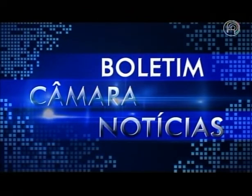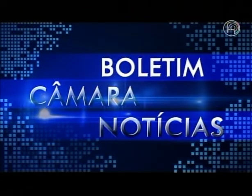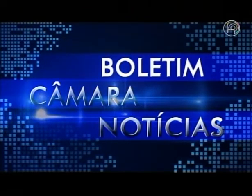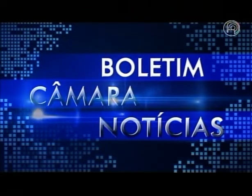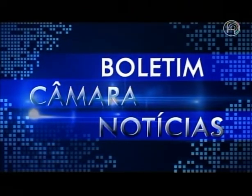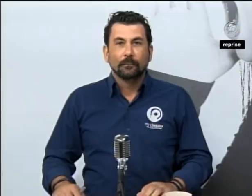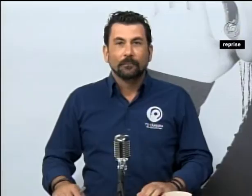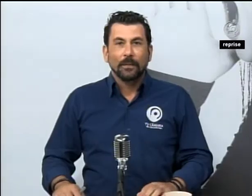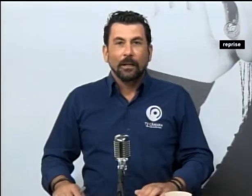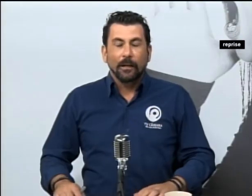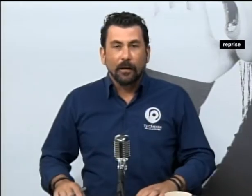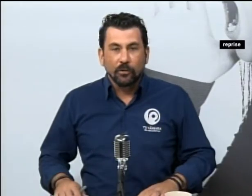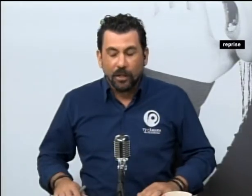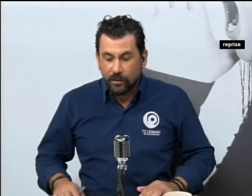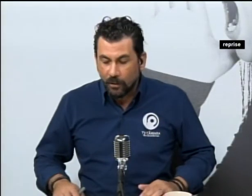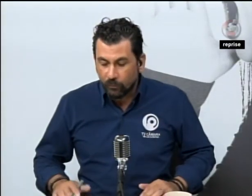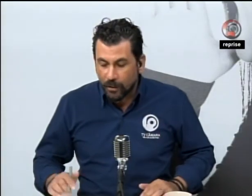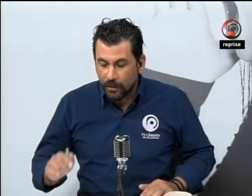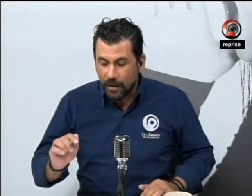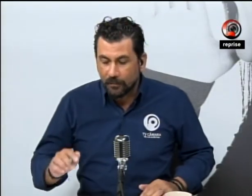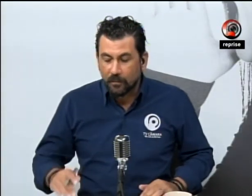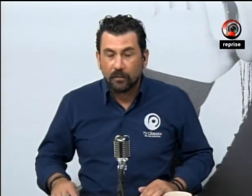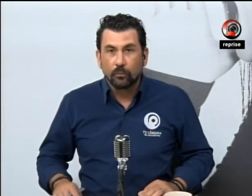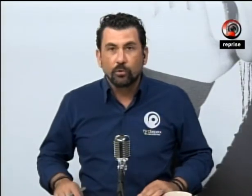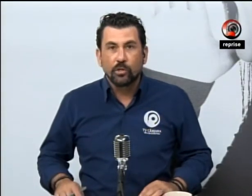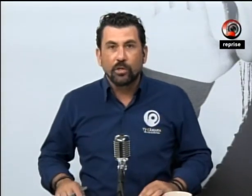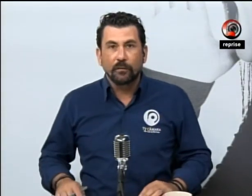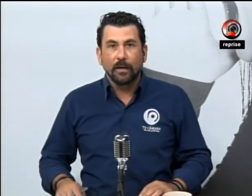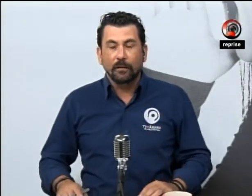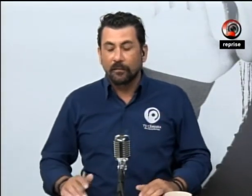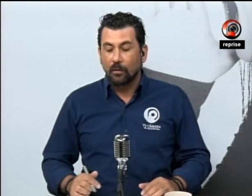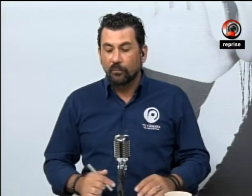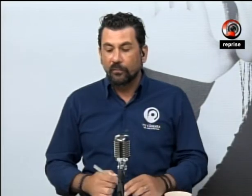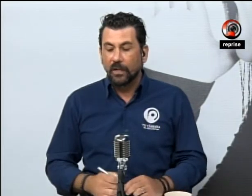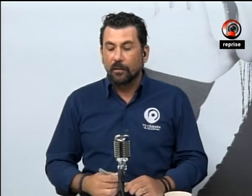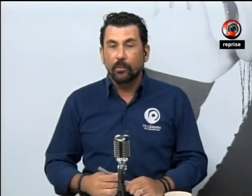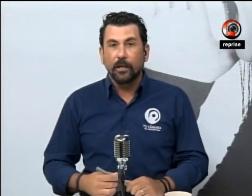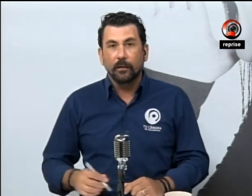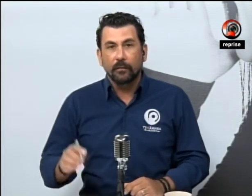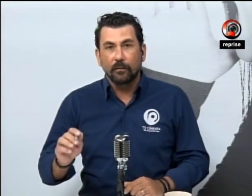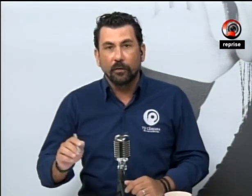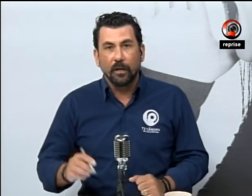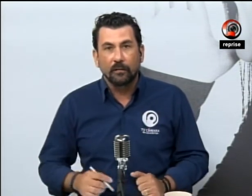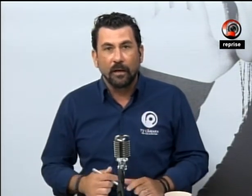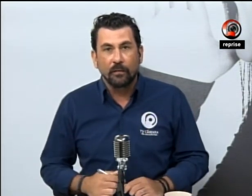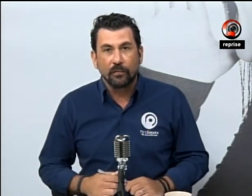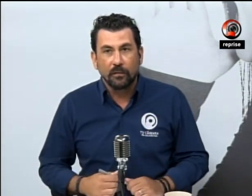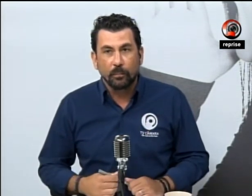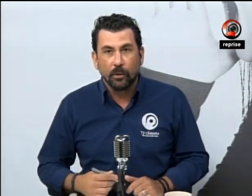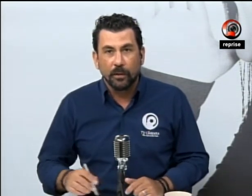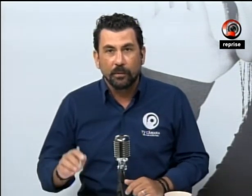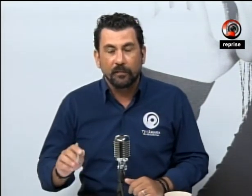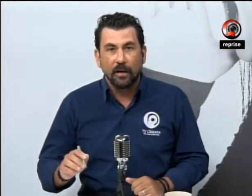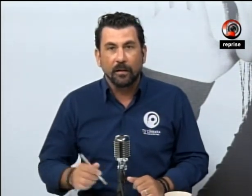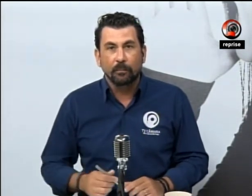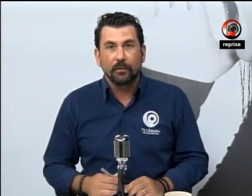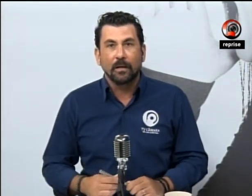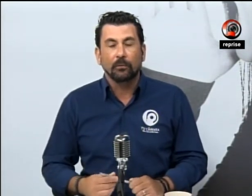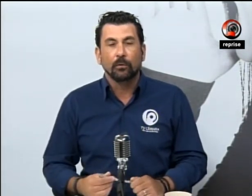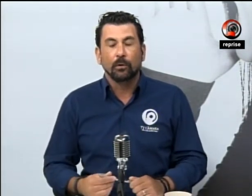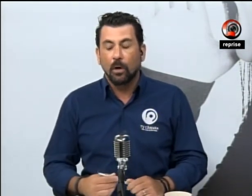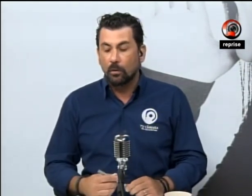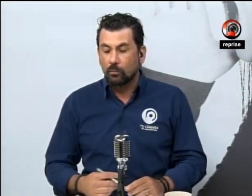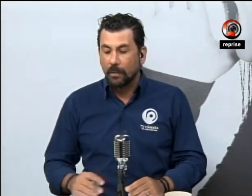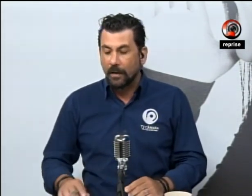E aí é legal gente é isso aí essa edição do X da Questão fica por aqui se você quiser rever esse programa ele